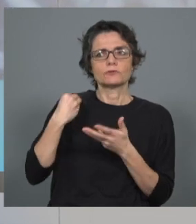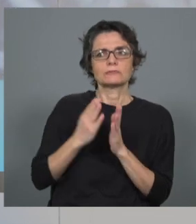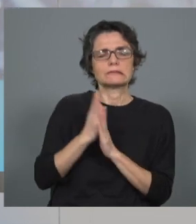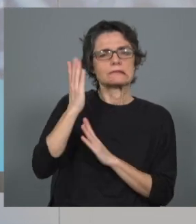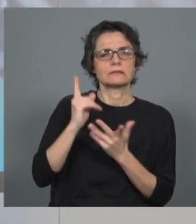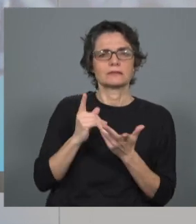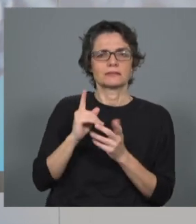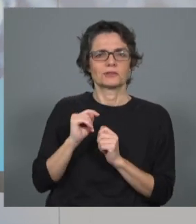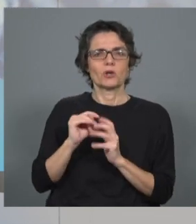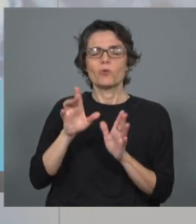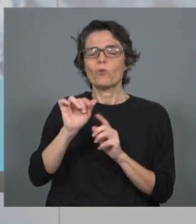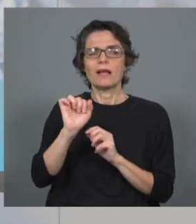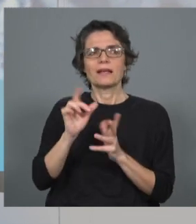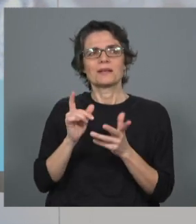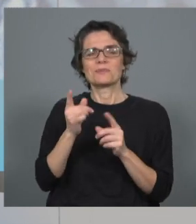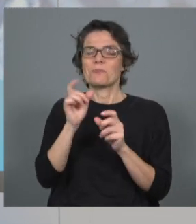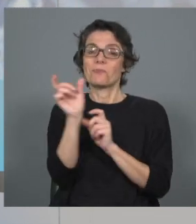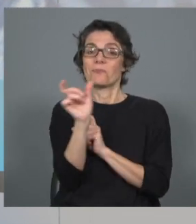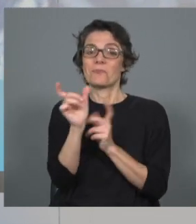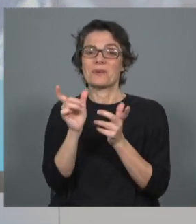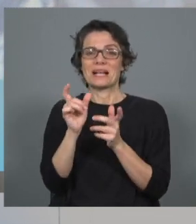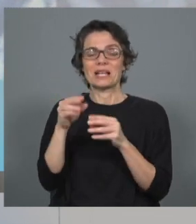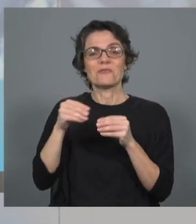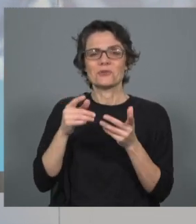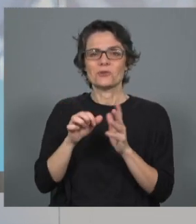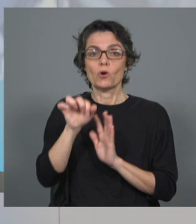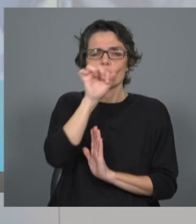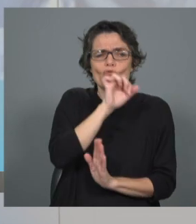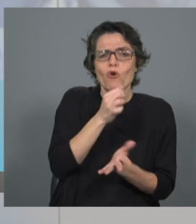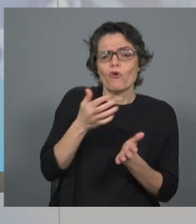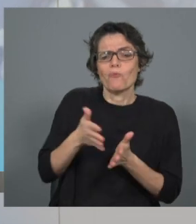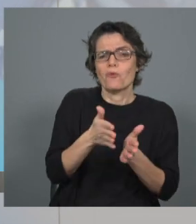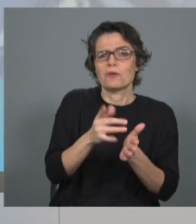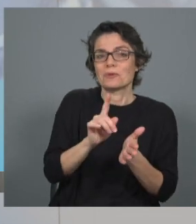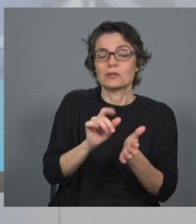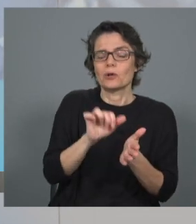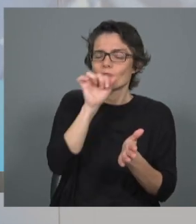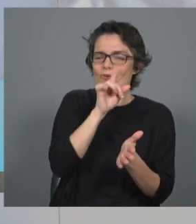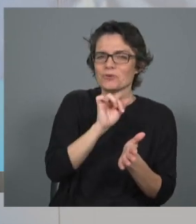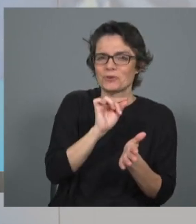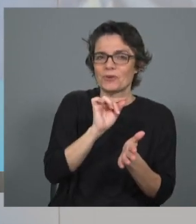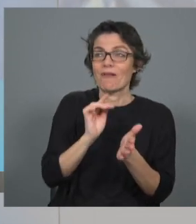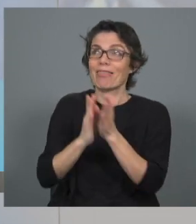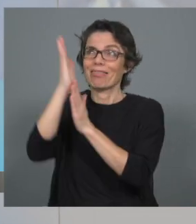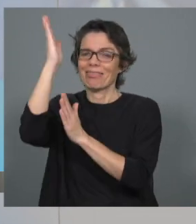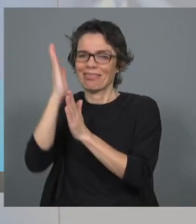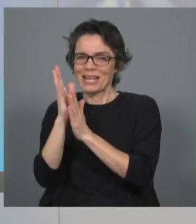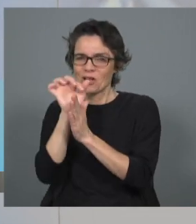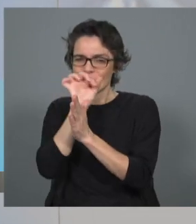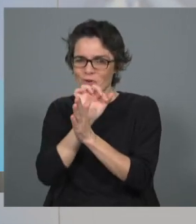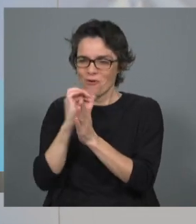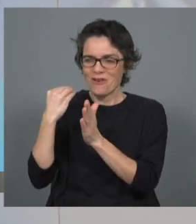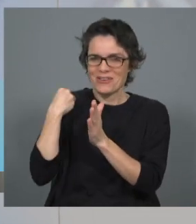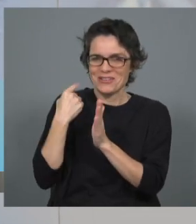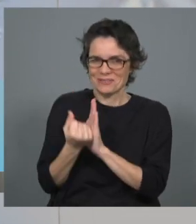coincidência. Não coincidência. Na altura diria coincidência, agora digo deucidência sem dúvida. Porque na minha vida a